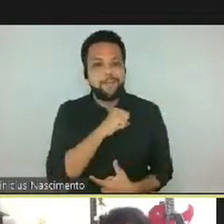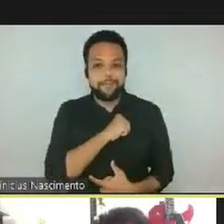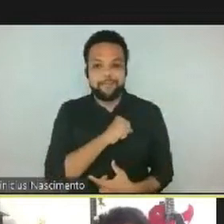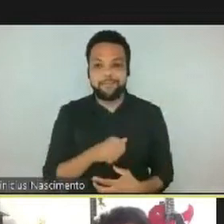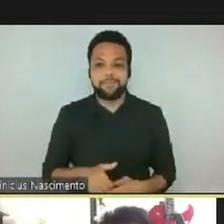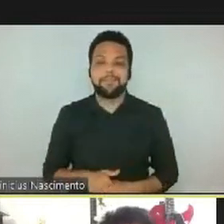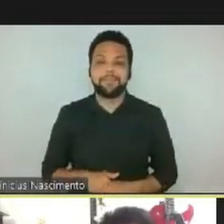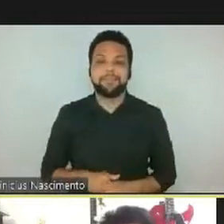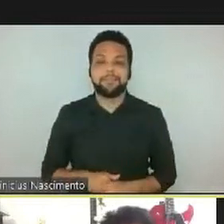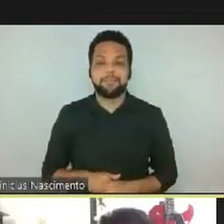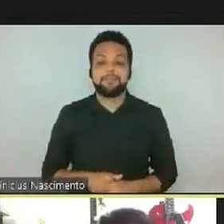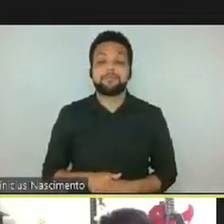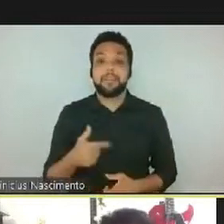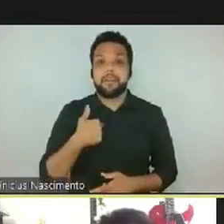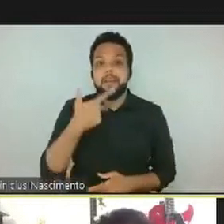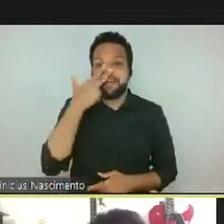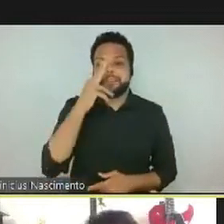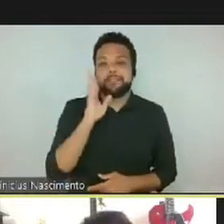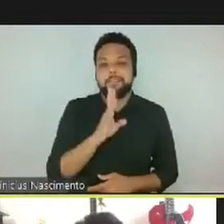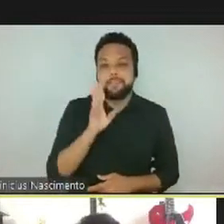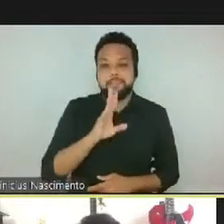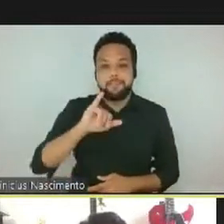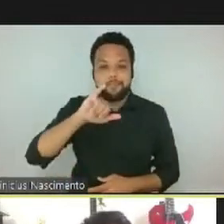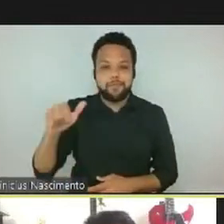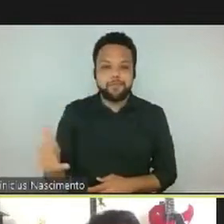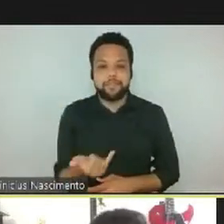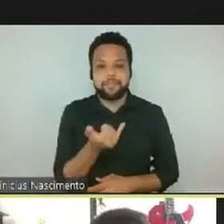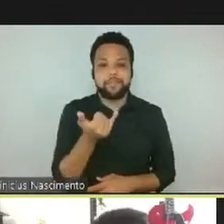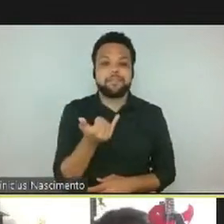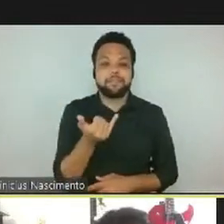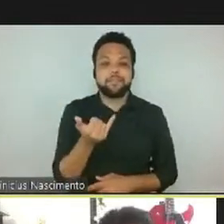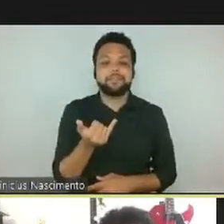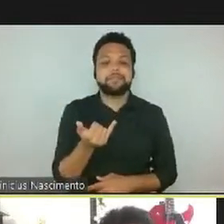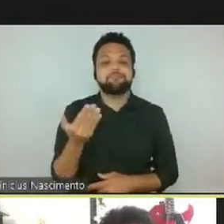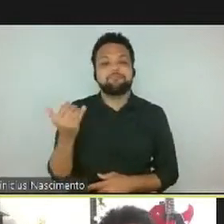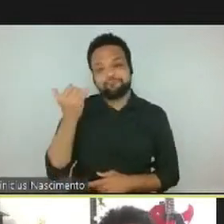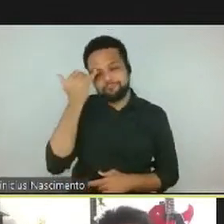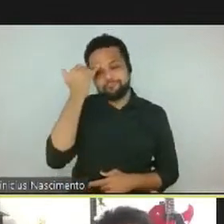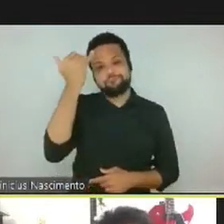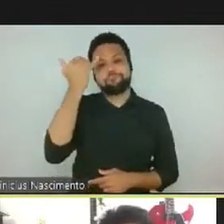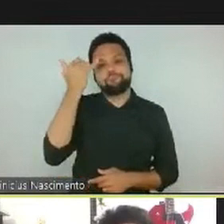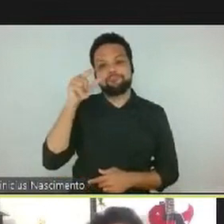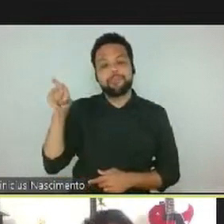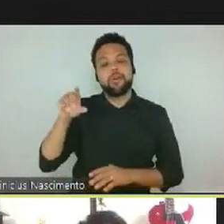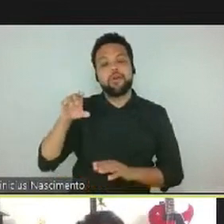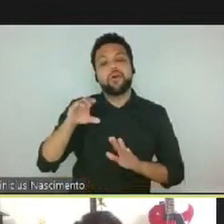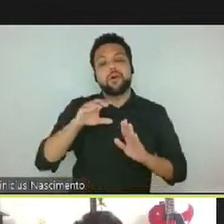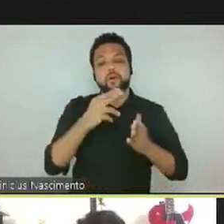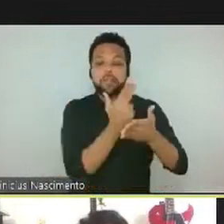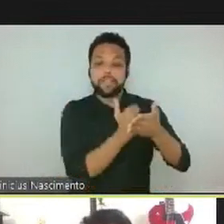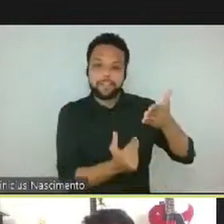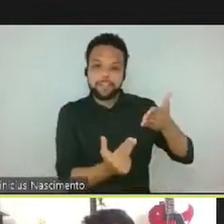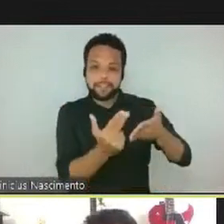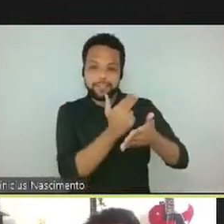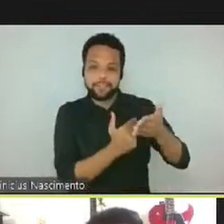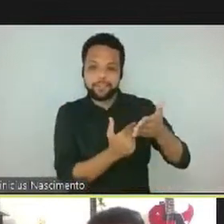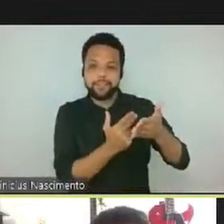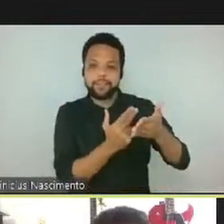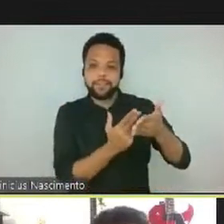eu achei legal aproveitar o gancho, né, da ideia do desenho, né, do